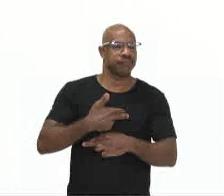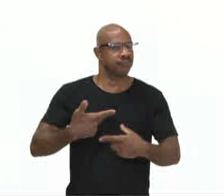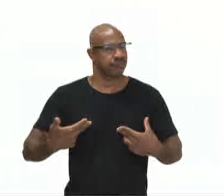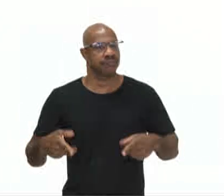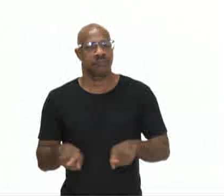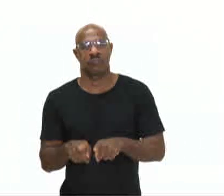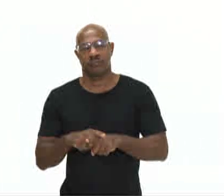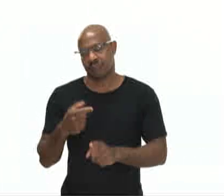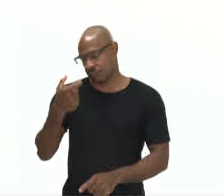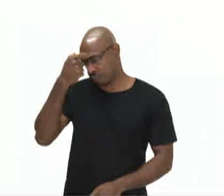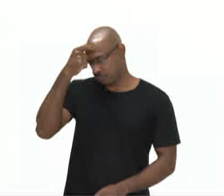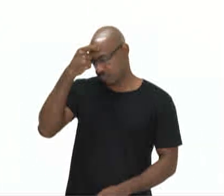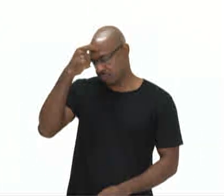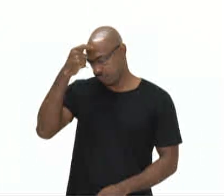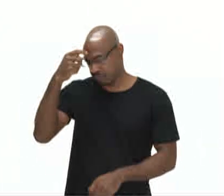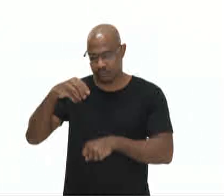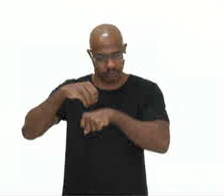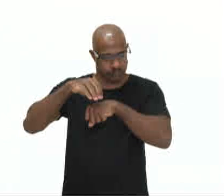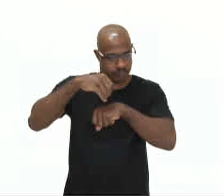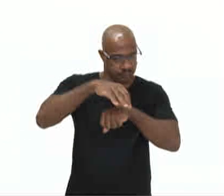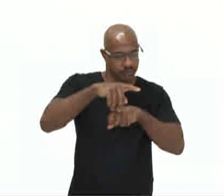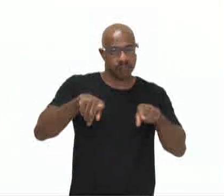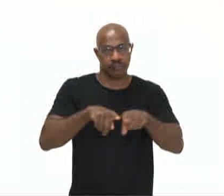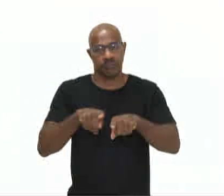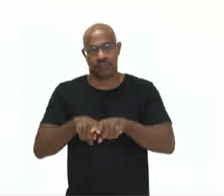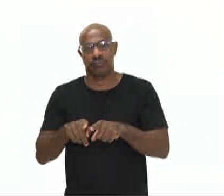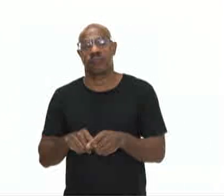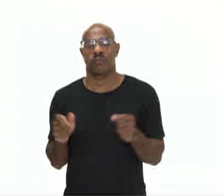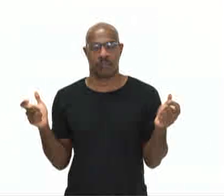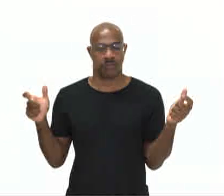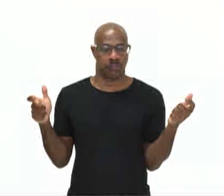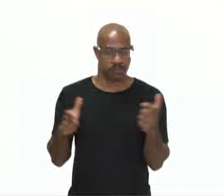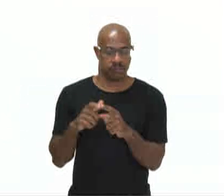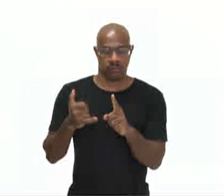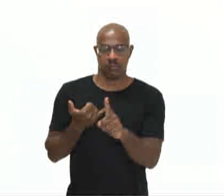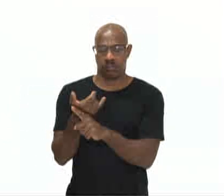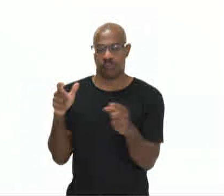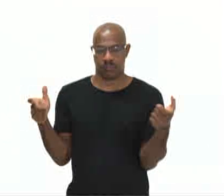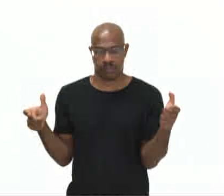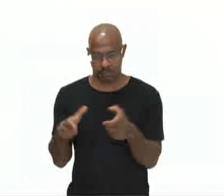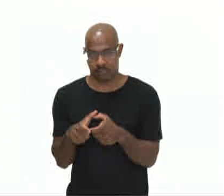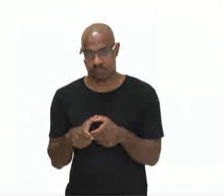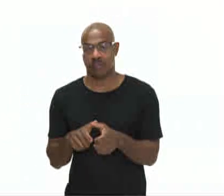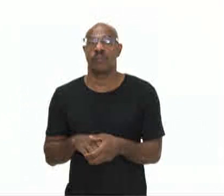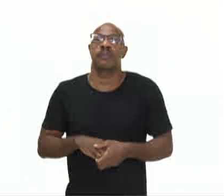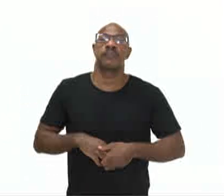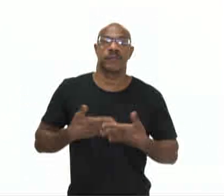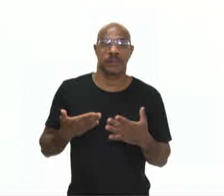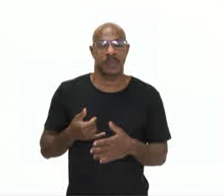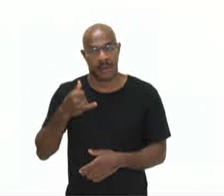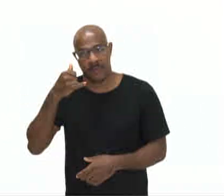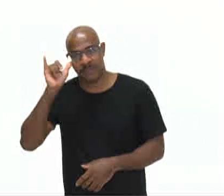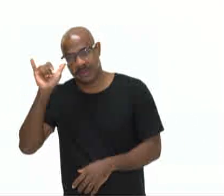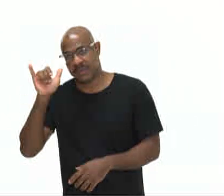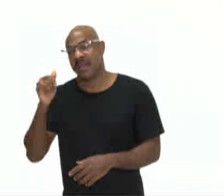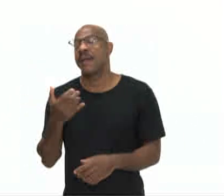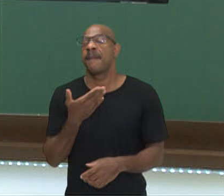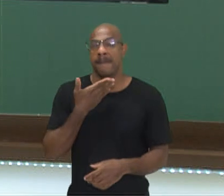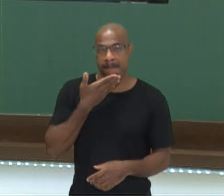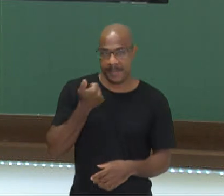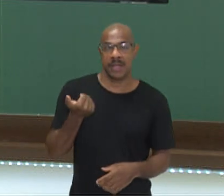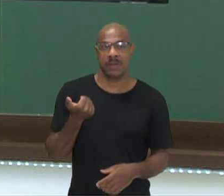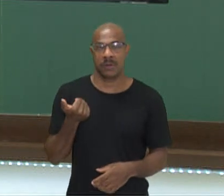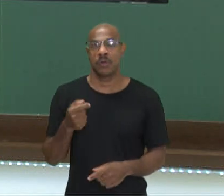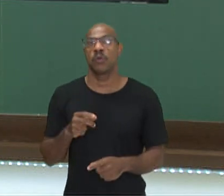da conscientização, as ocorrências tendem a diminuir. Portanto, a prevenção é melhor que a punição.